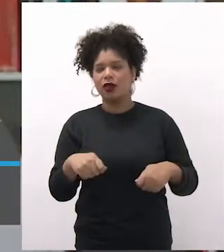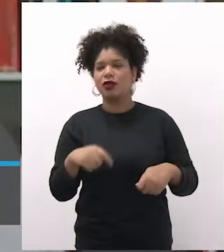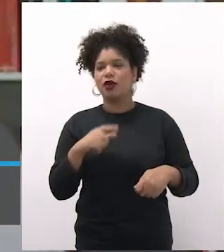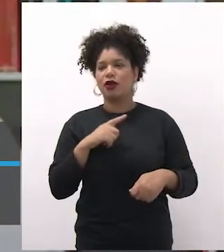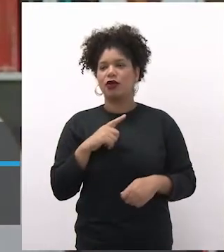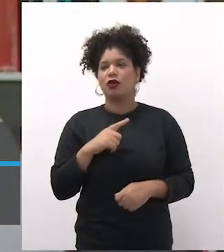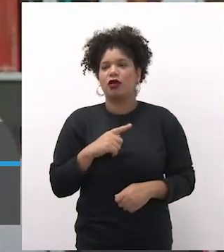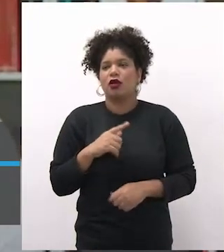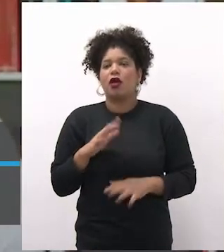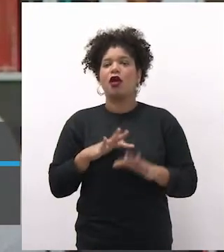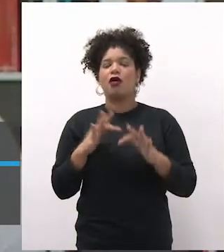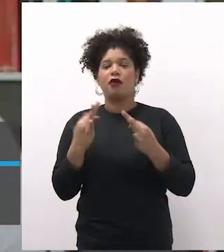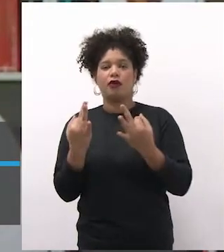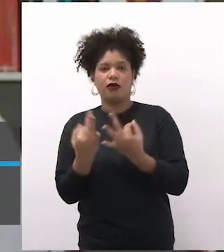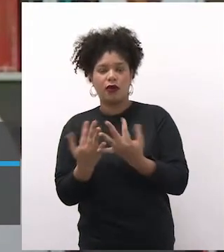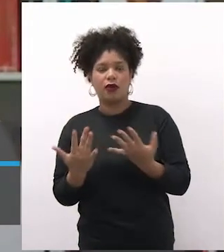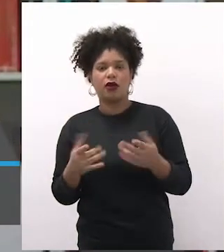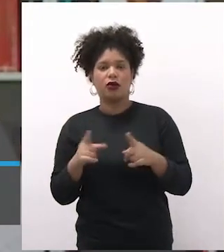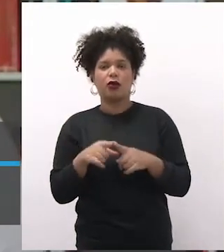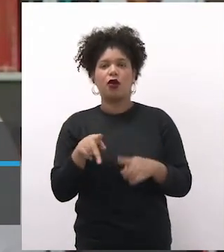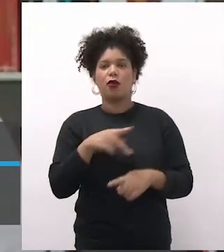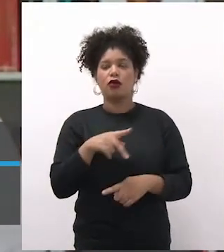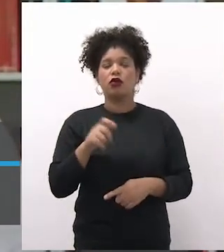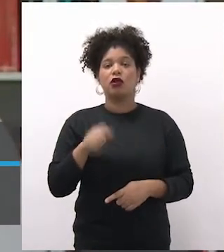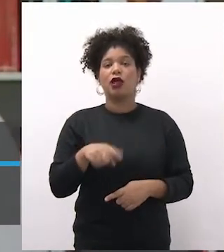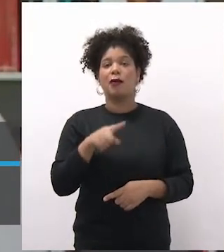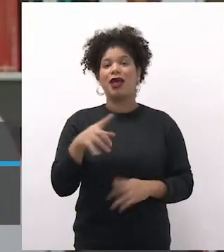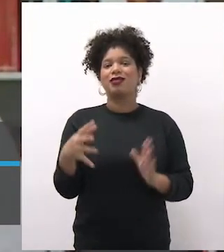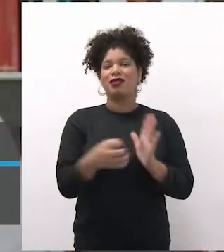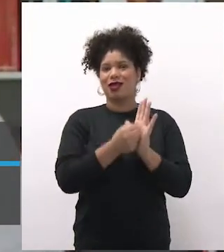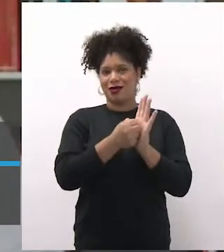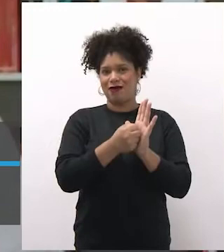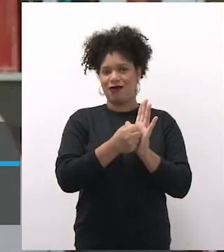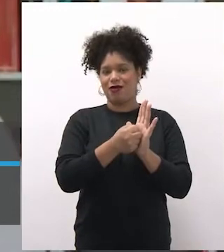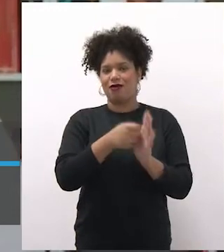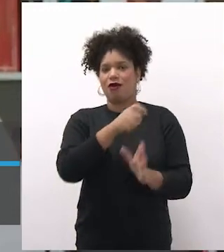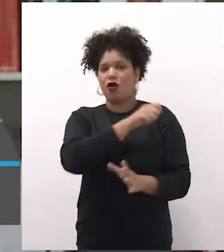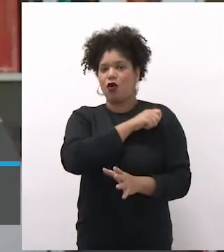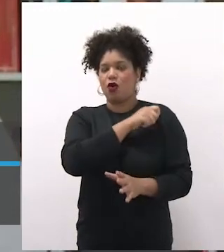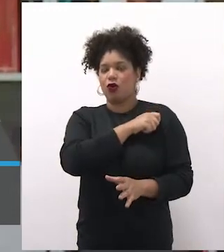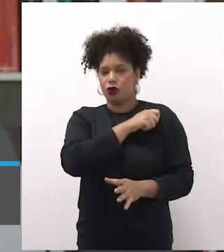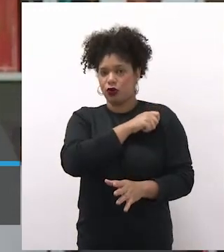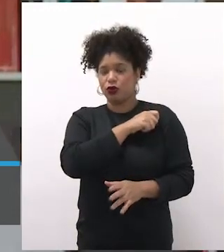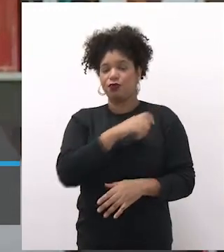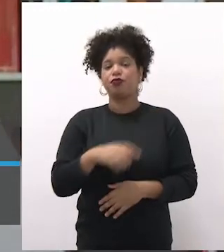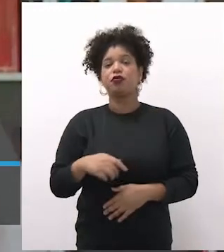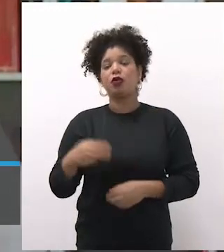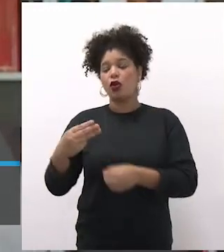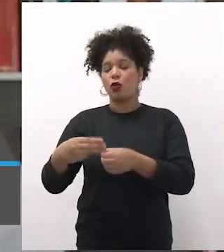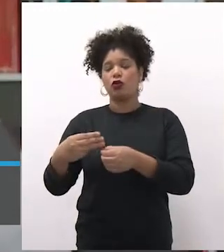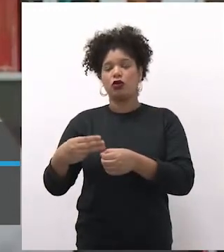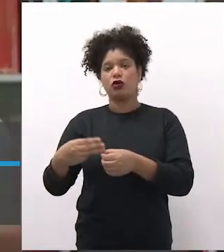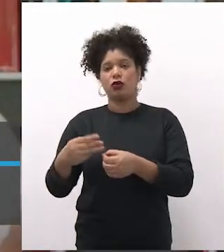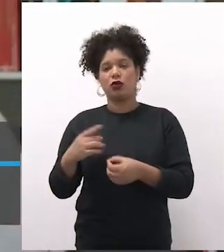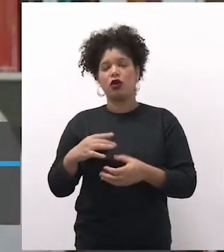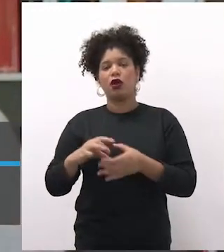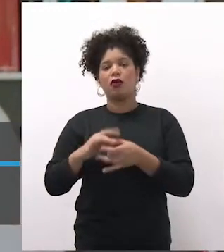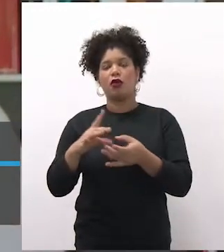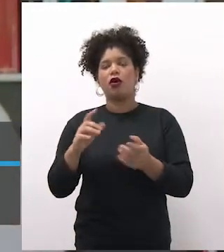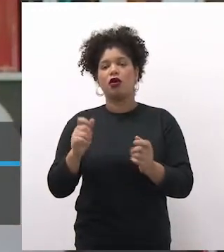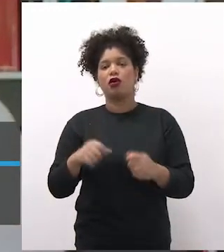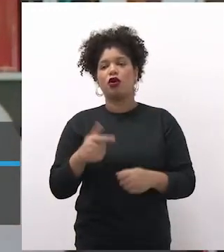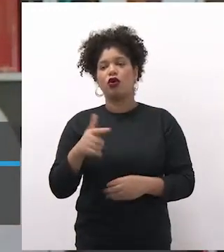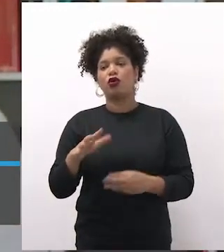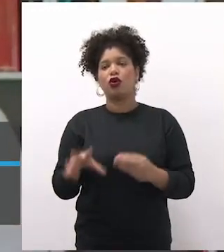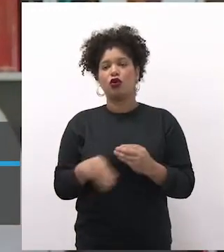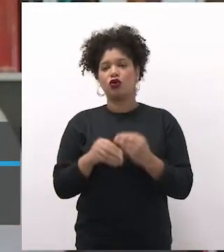a família quanto o professor podem inscrever esse aluno em um programa que o município dispõe para oferecer um recurso adicionado em